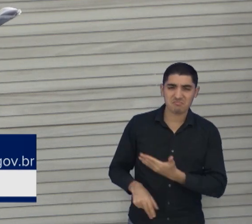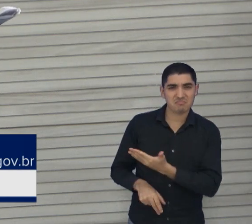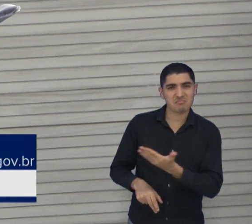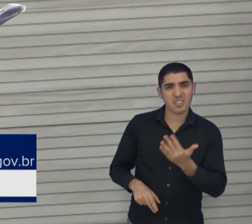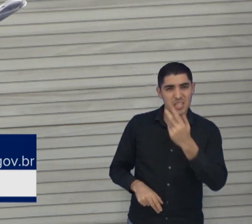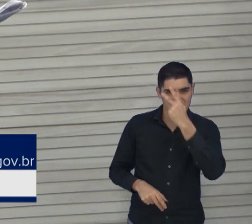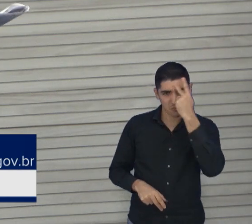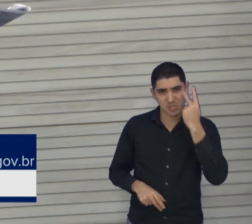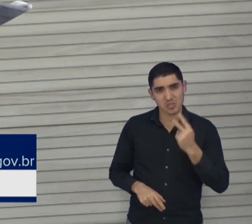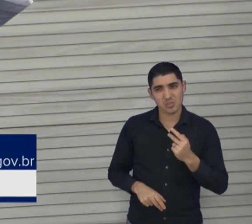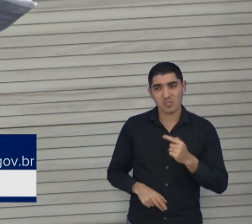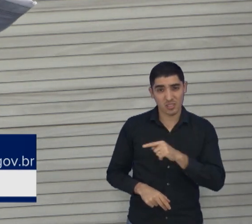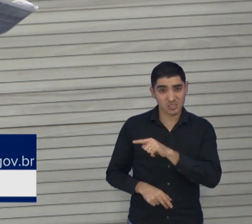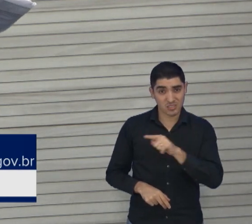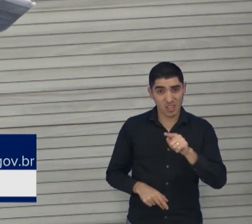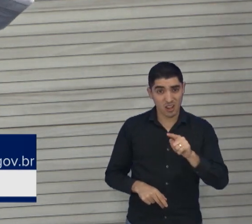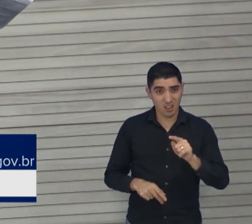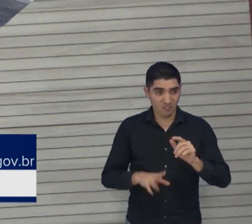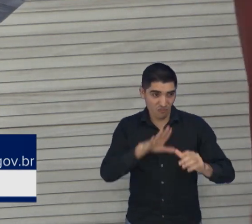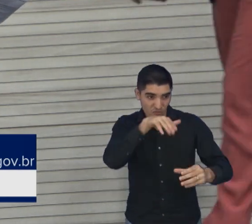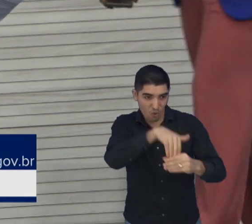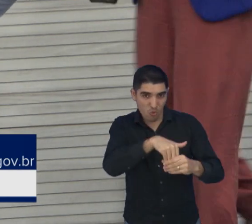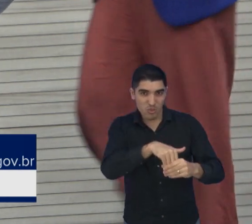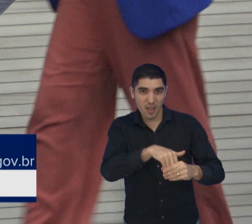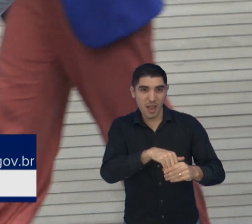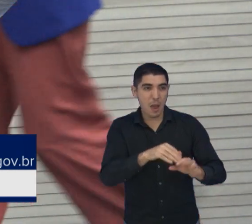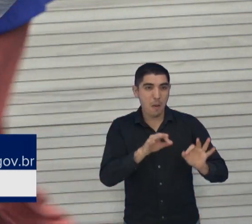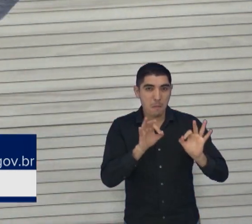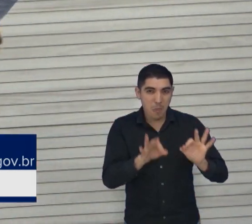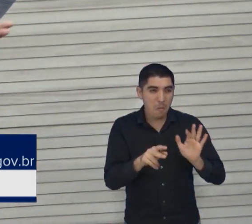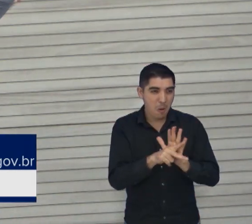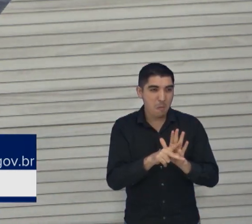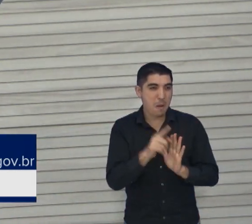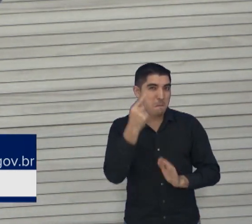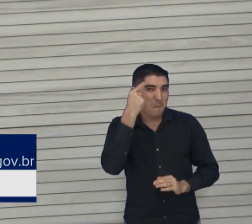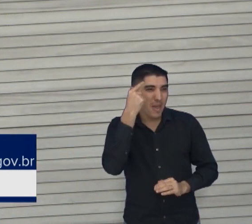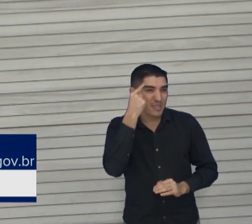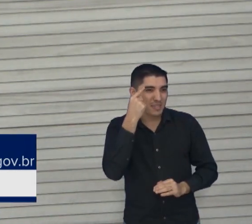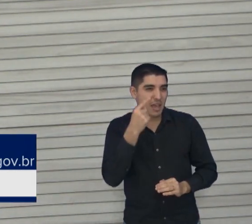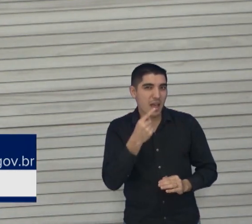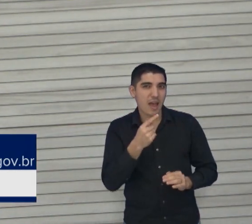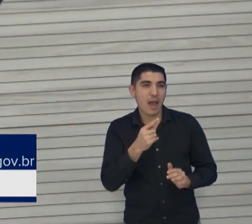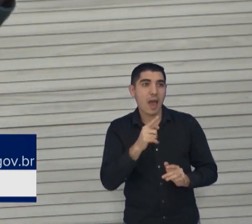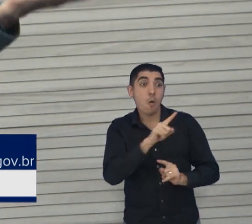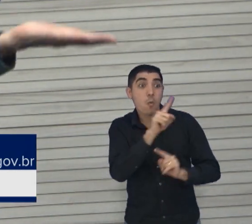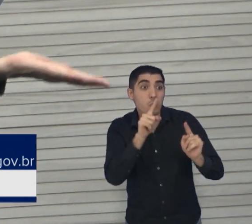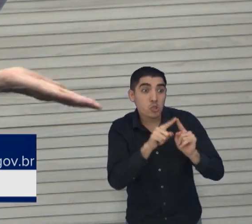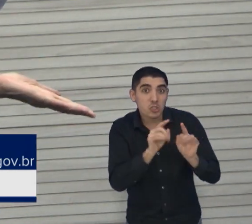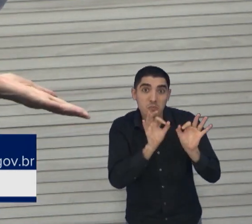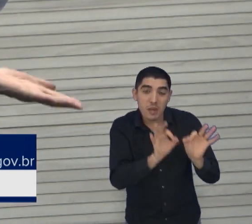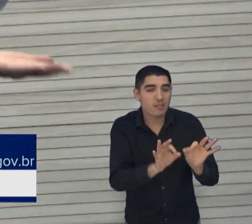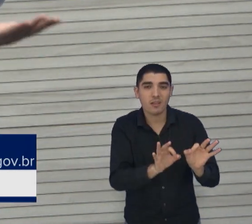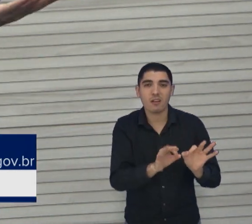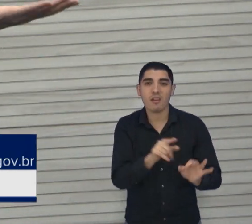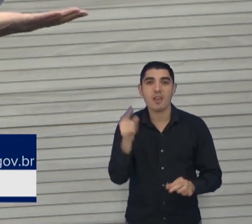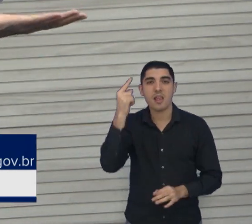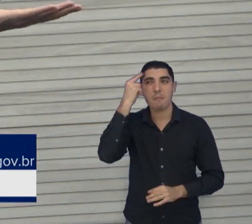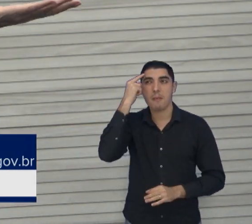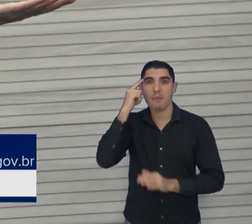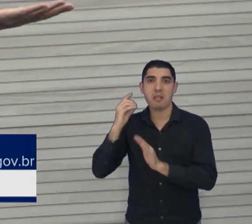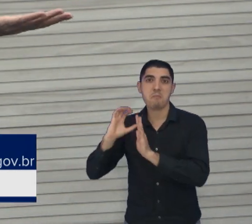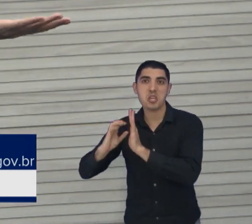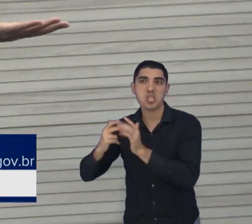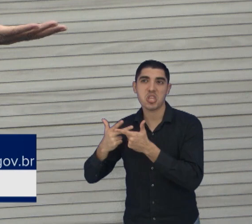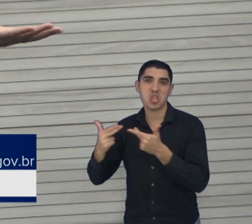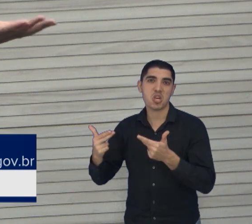votando com a razão, estão votando com o fígado. Mesma coisa o projeto aqui do Chagas, que vamos ler